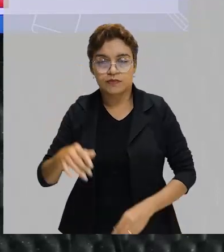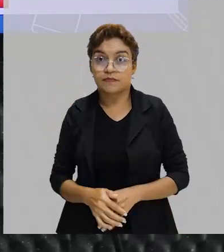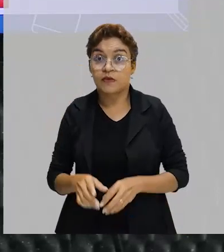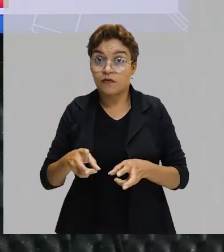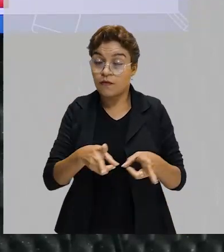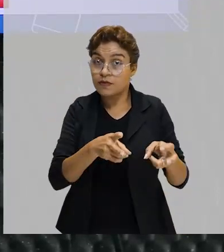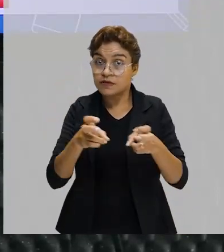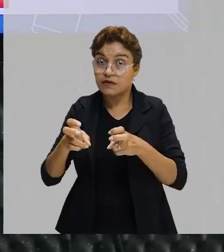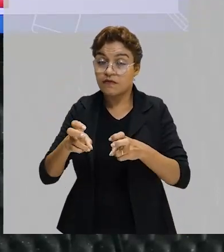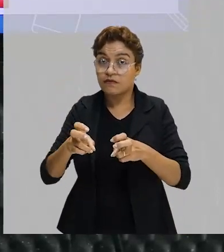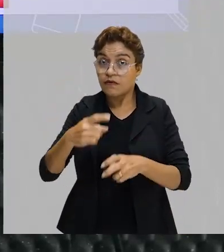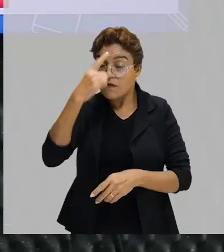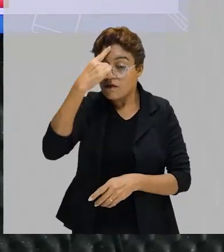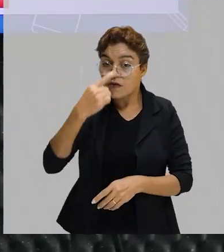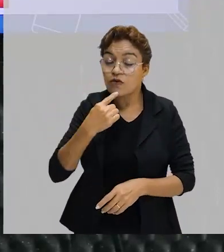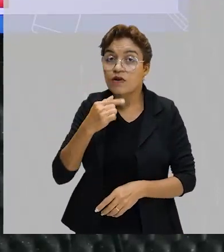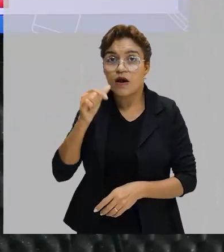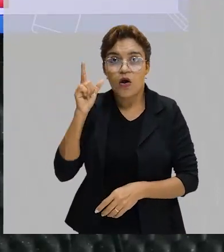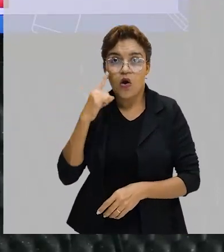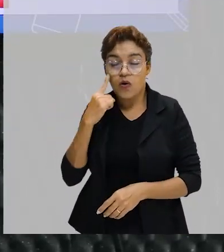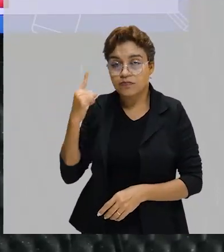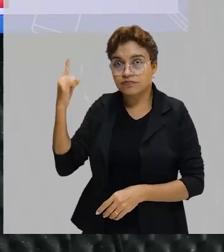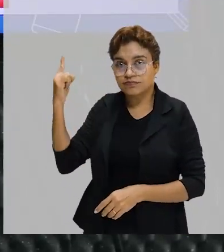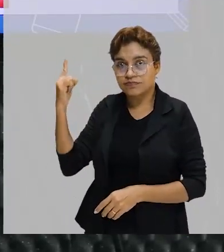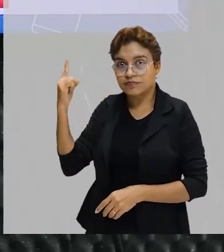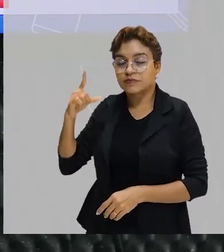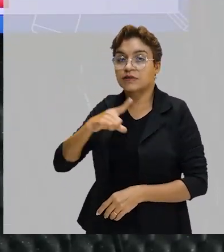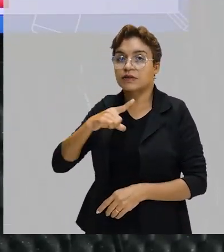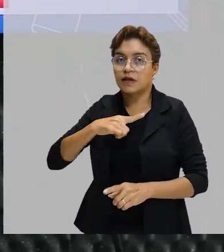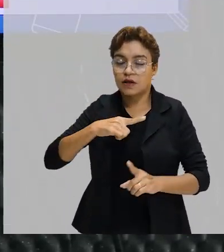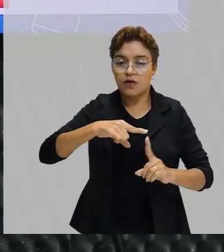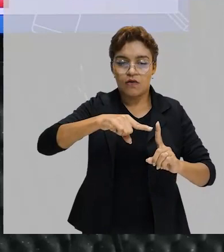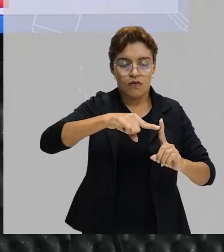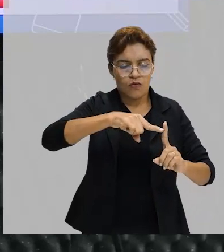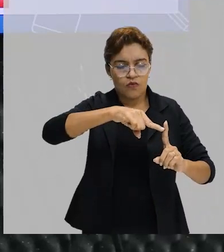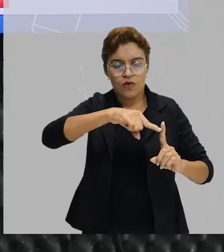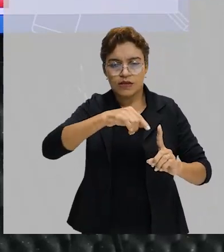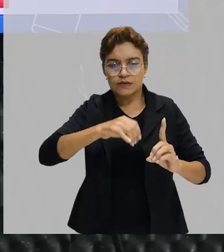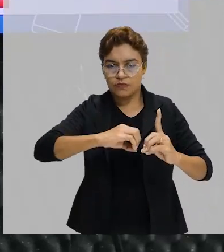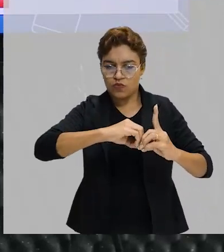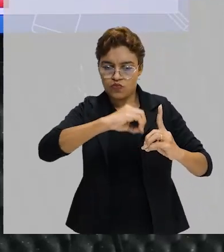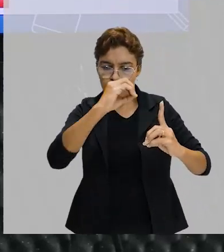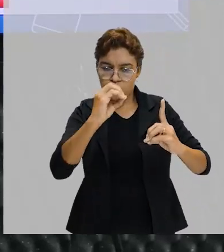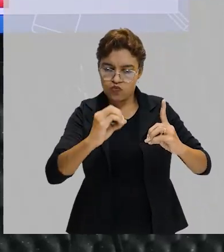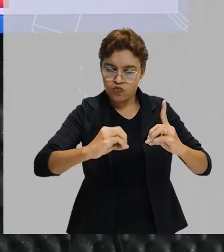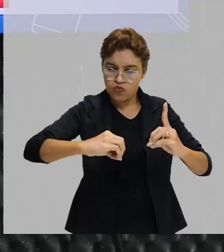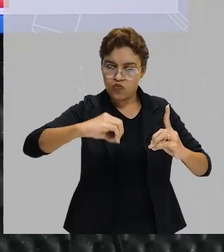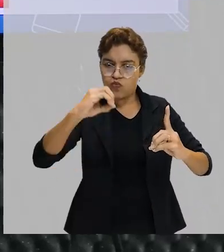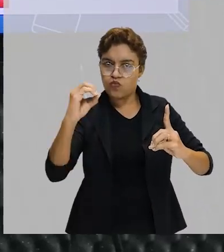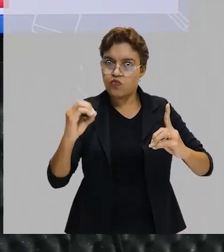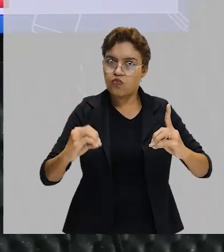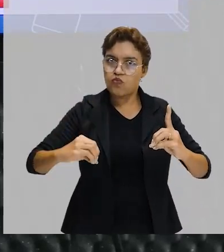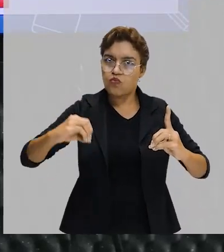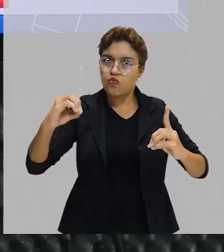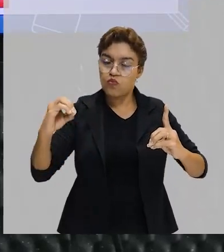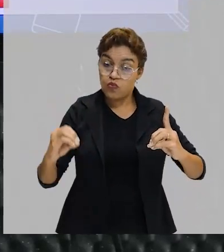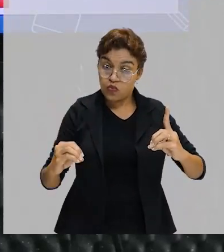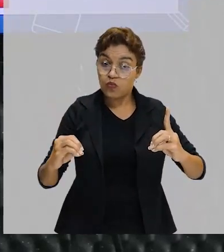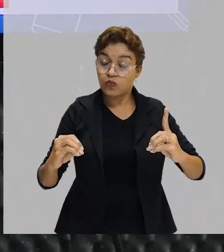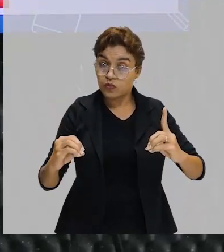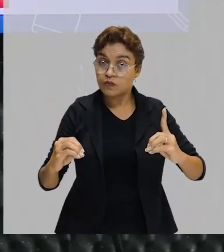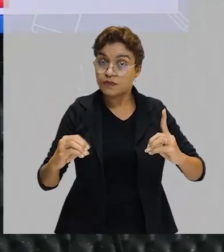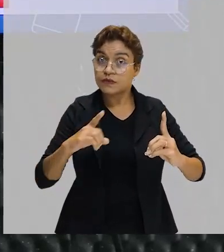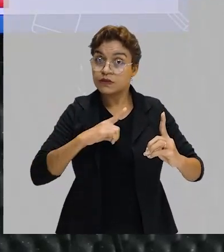figura que essas ondas elas são ondas grandes, certo? São ondas grandes. Com isso, a